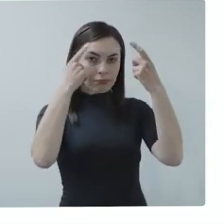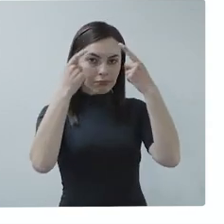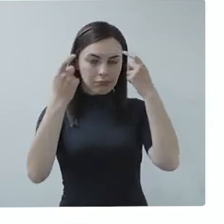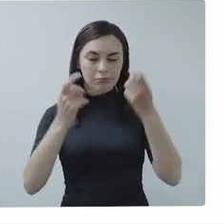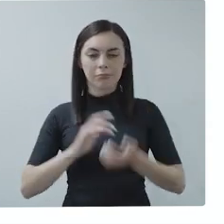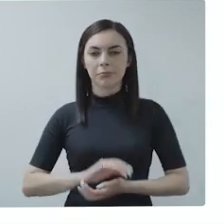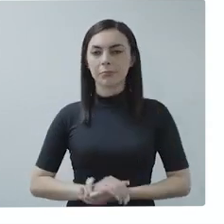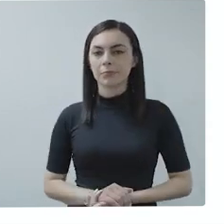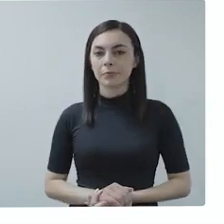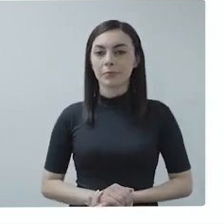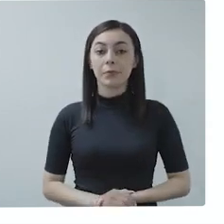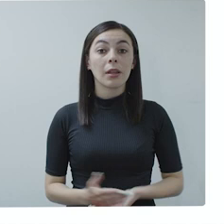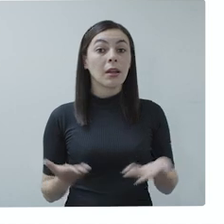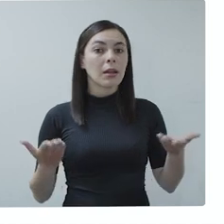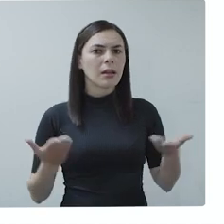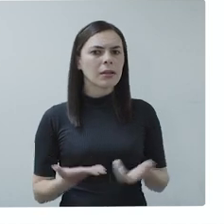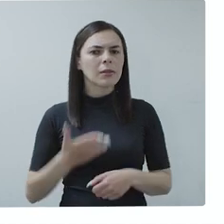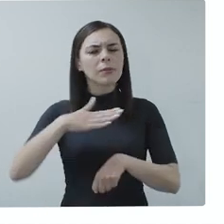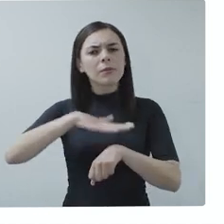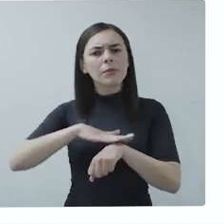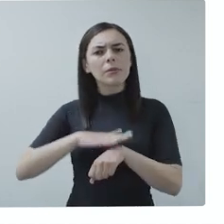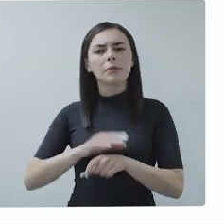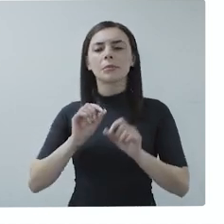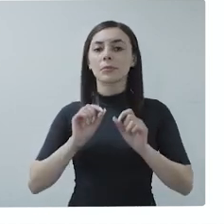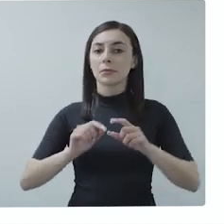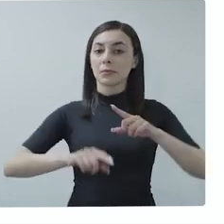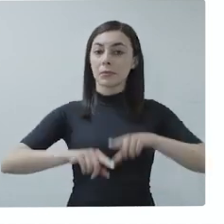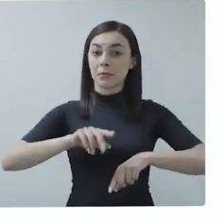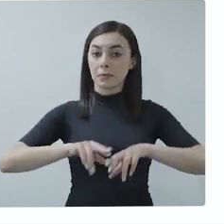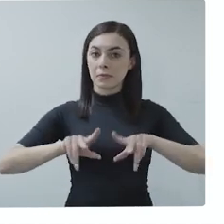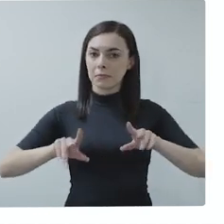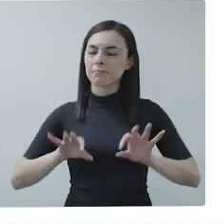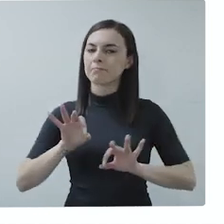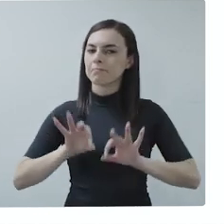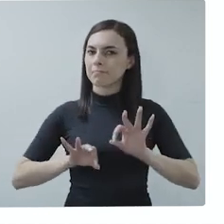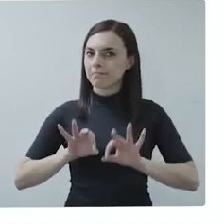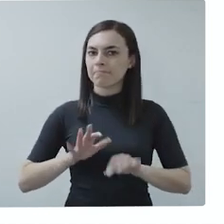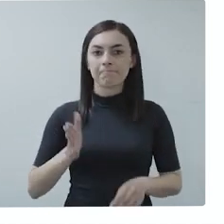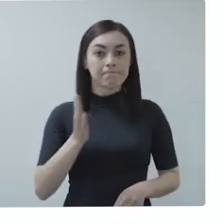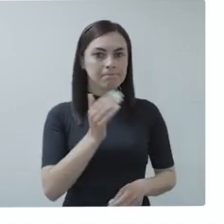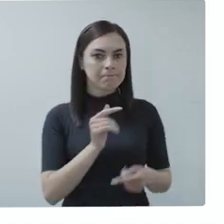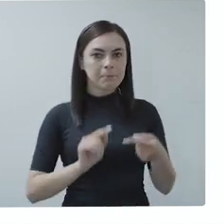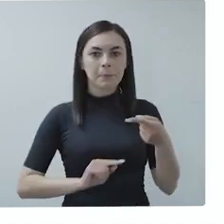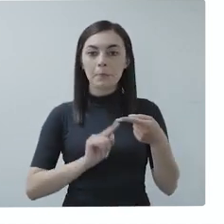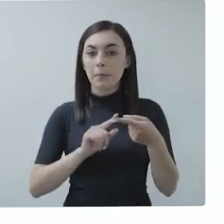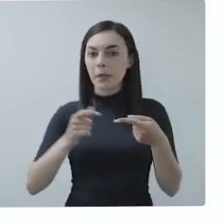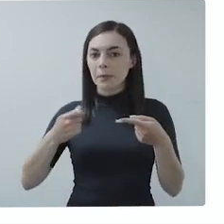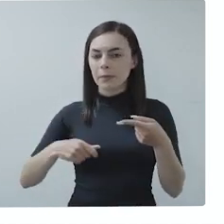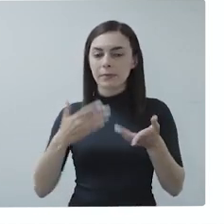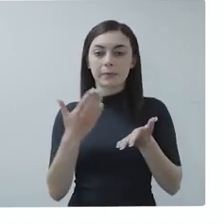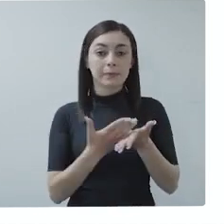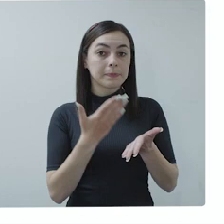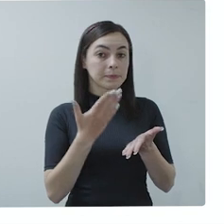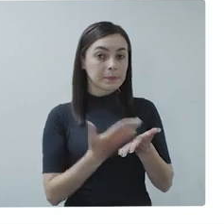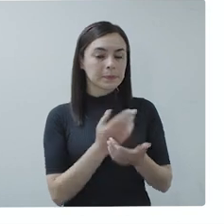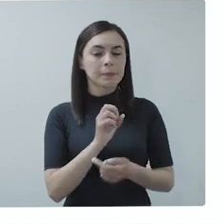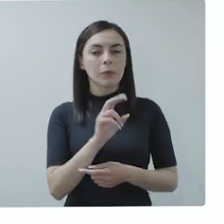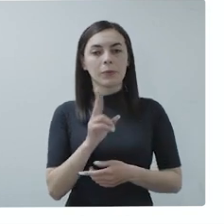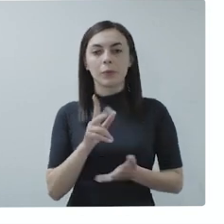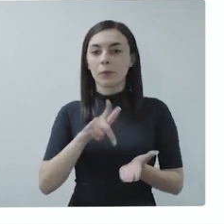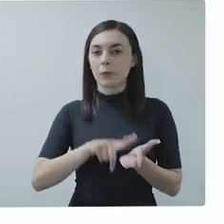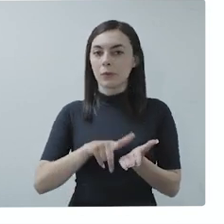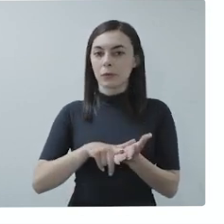agora chegou o horário, a hora da gente organizar os nossos materiais. Então vamos lá. Vamos pegar o caderno ou folha